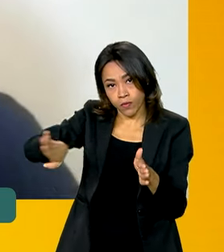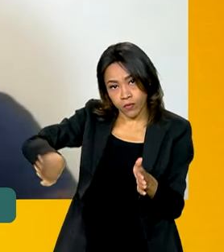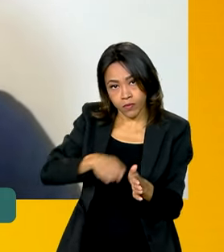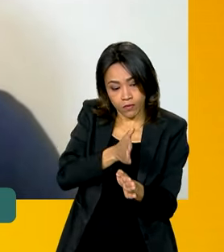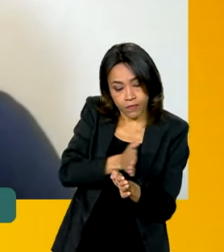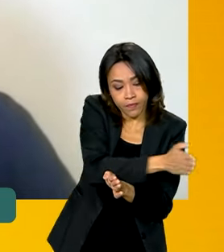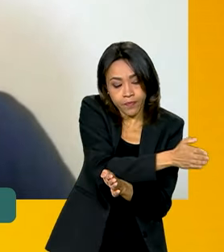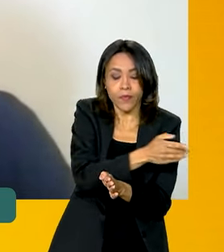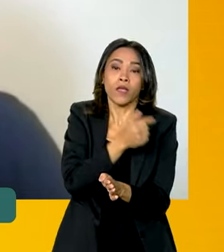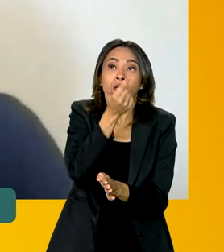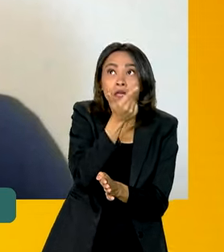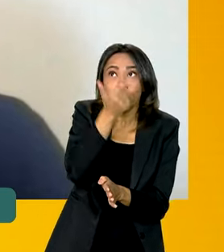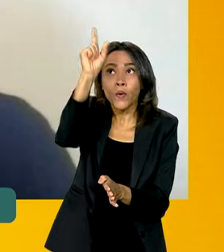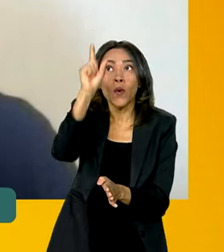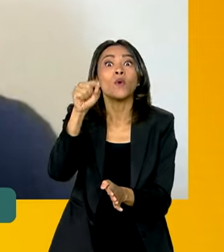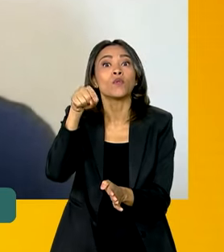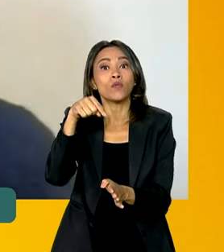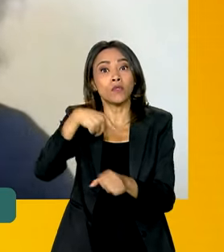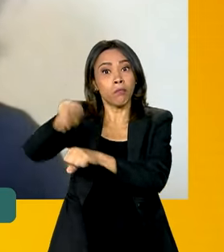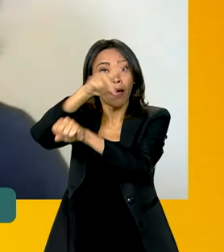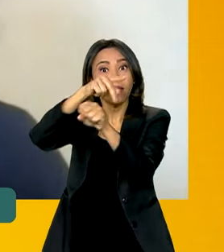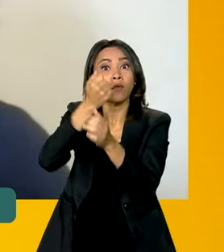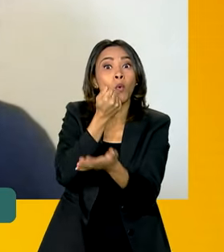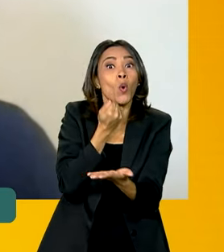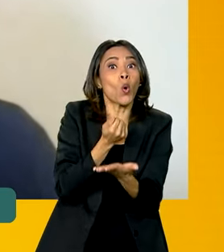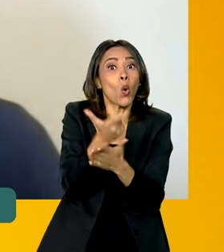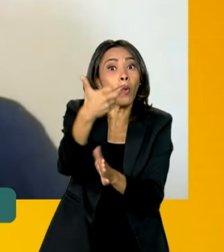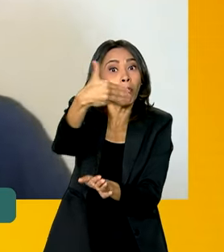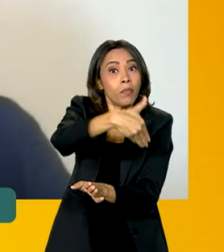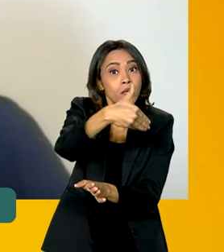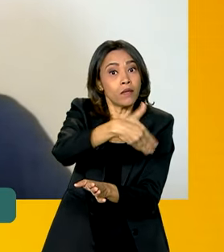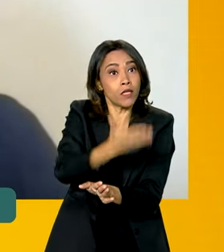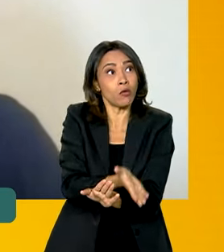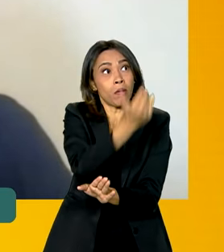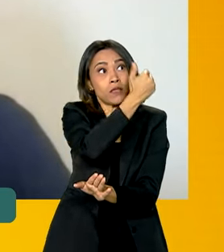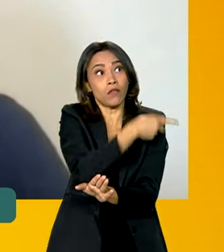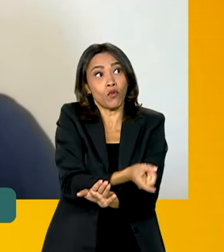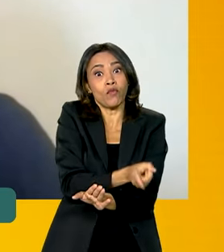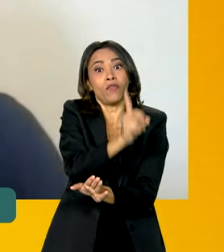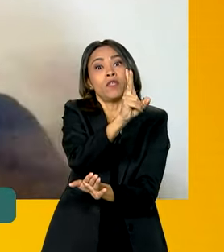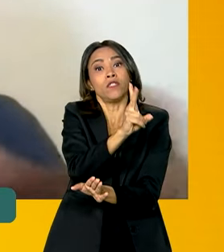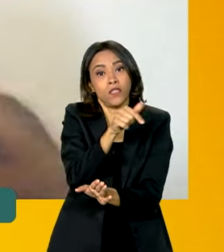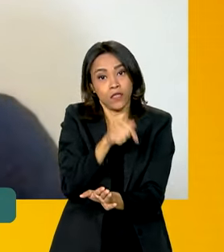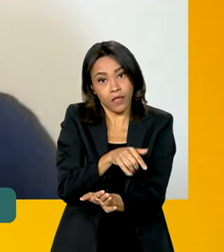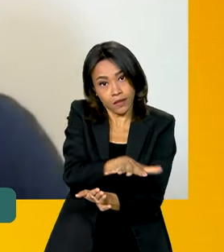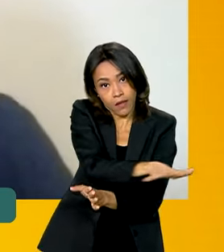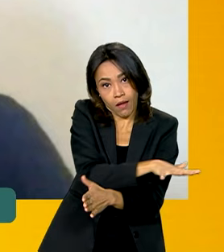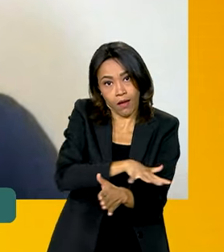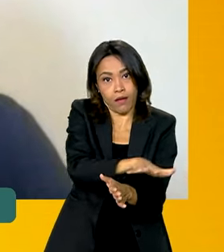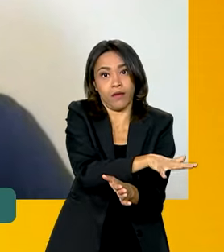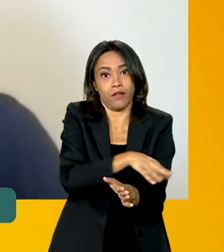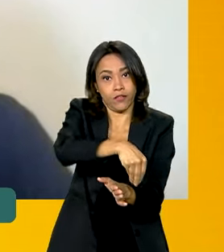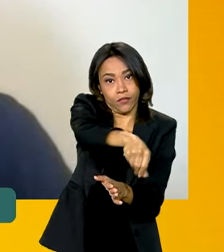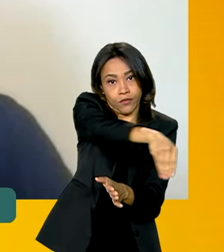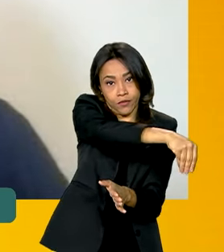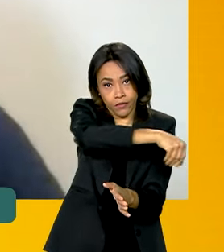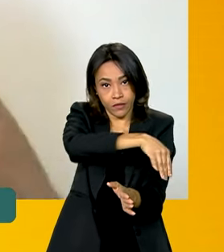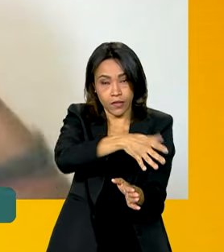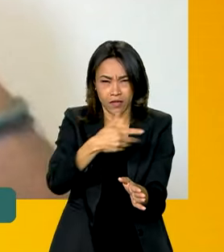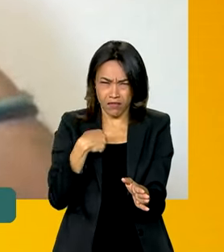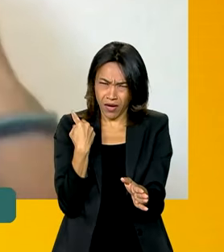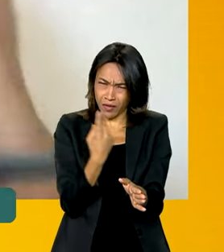inclusive, recomprando essas áreas que já foram vendidas no passado. Então, para a gente, isso é um